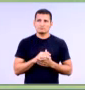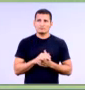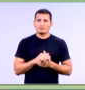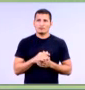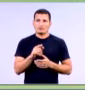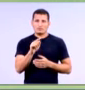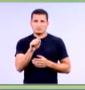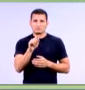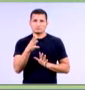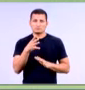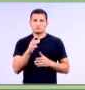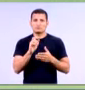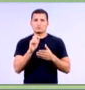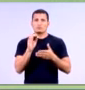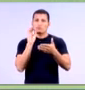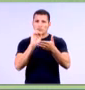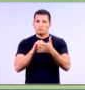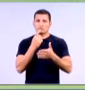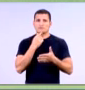até coloquei em vermelho, tá?